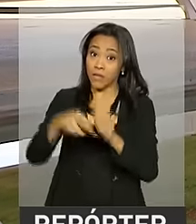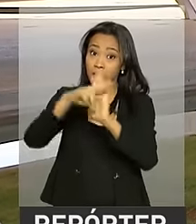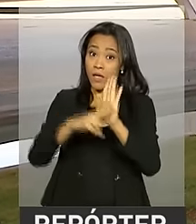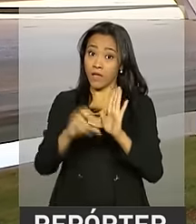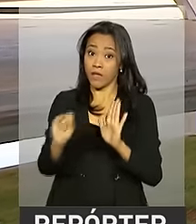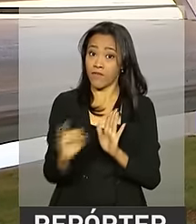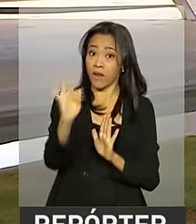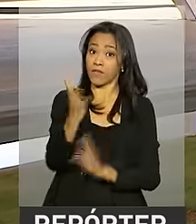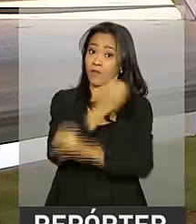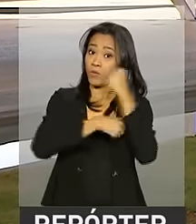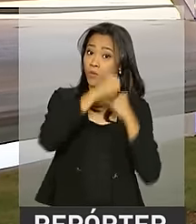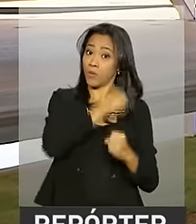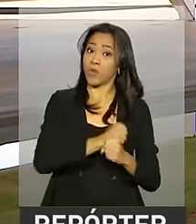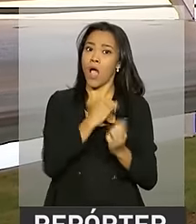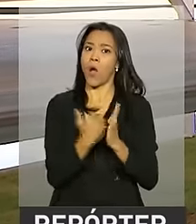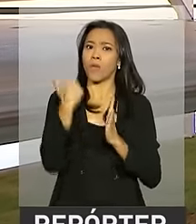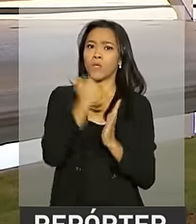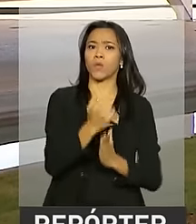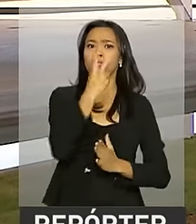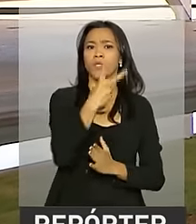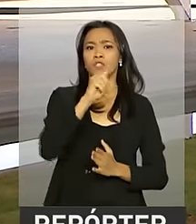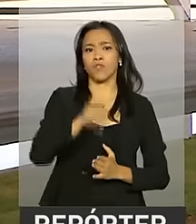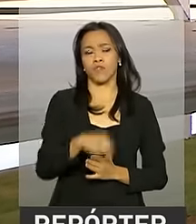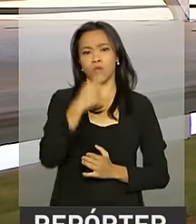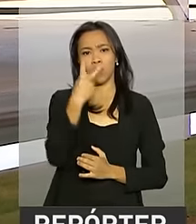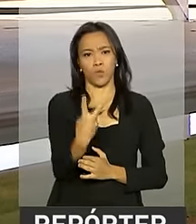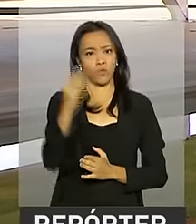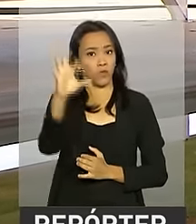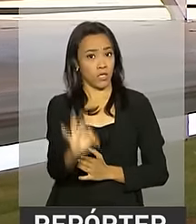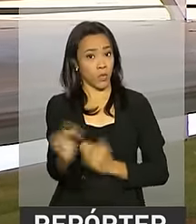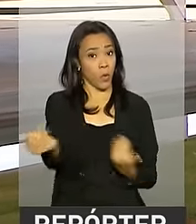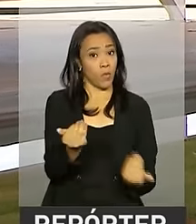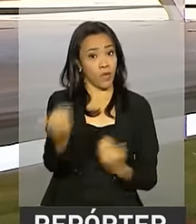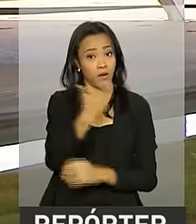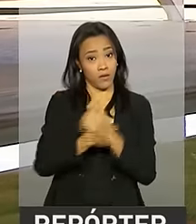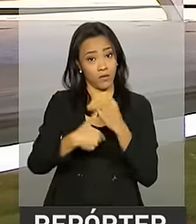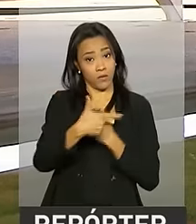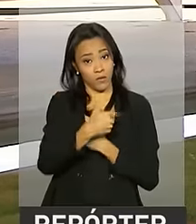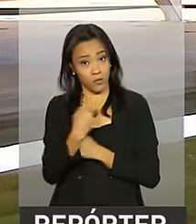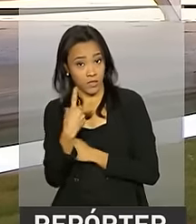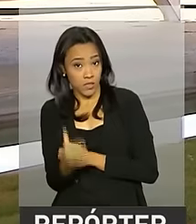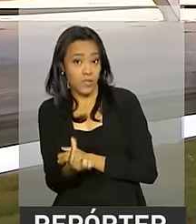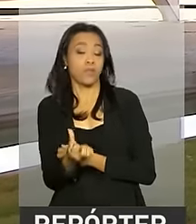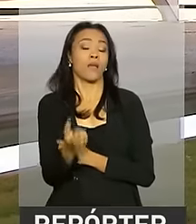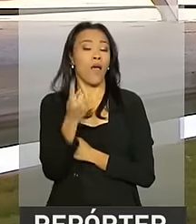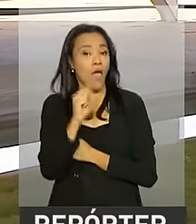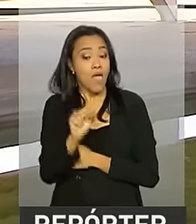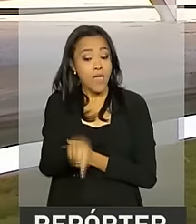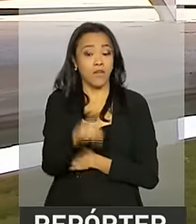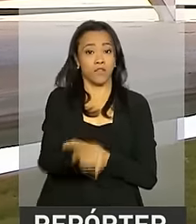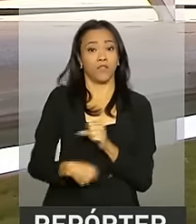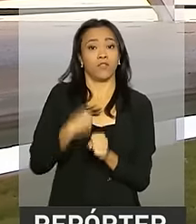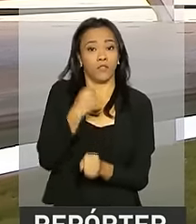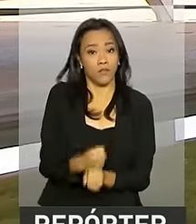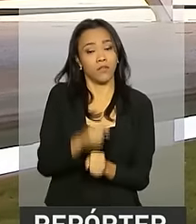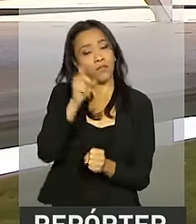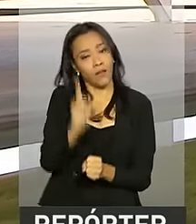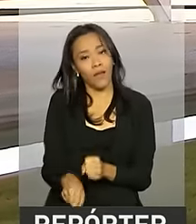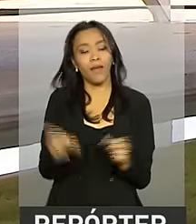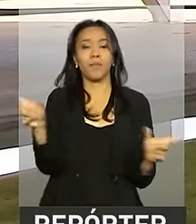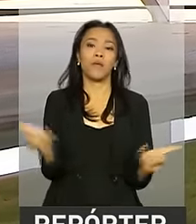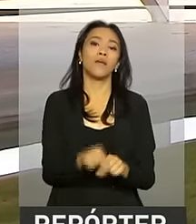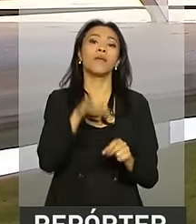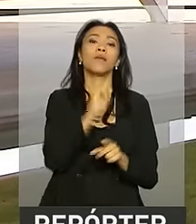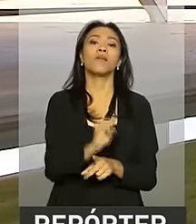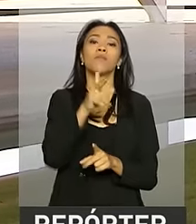cresceu 7,2 em comparação a 2016 O valor é a estimativa da inflação para este ano medida pelo índice